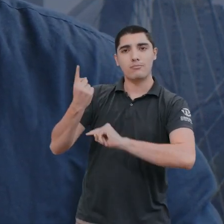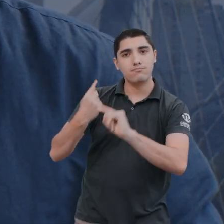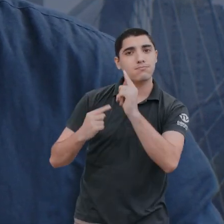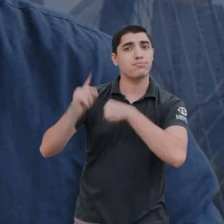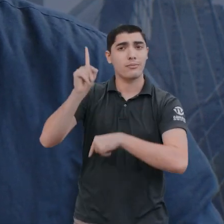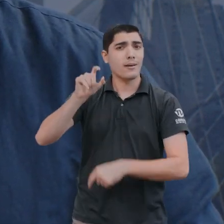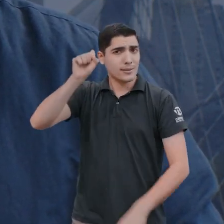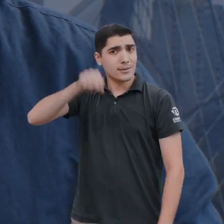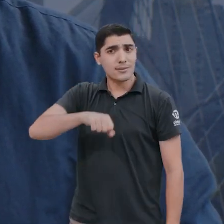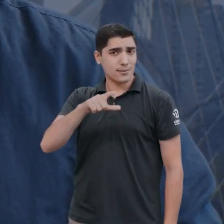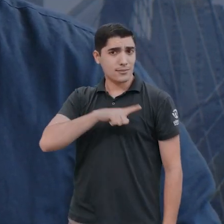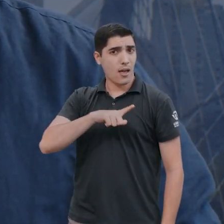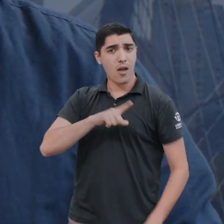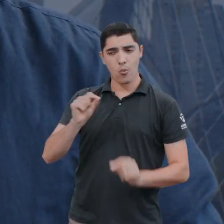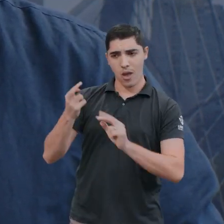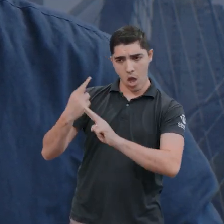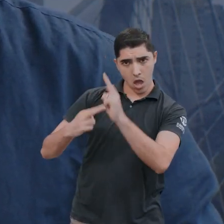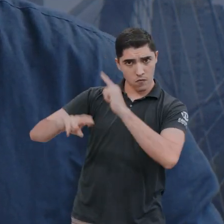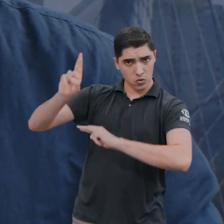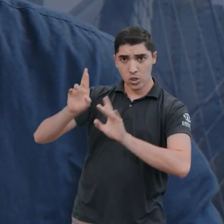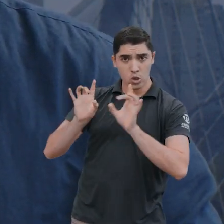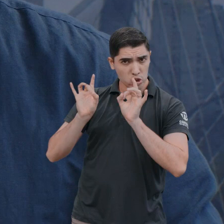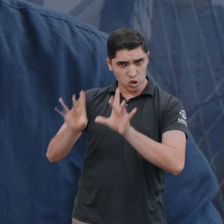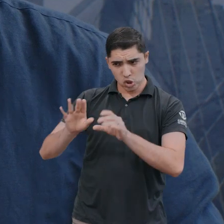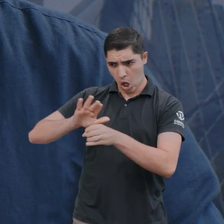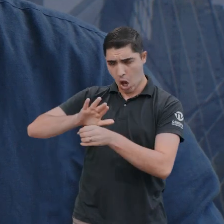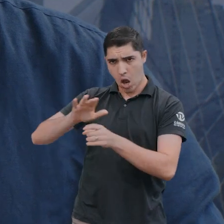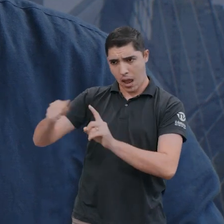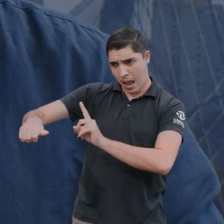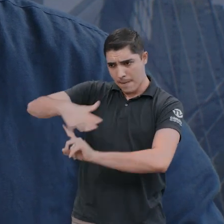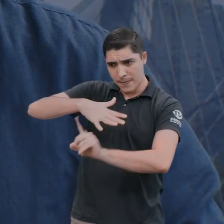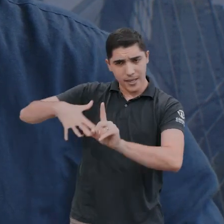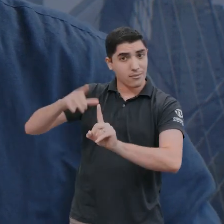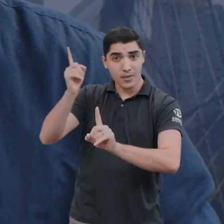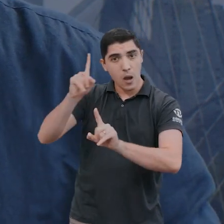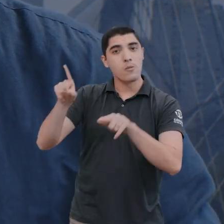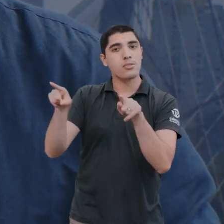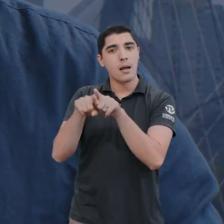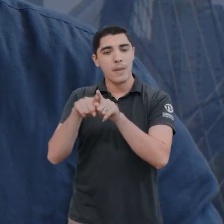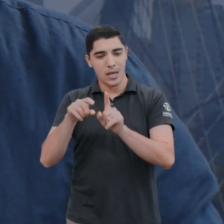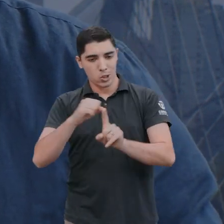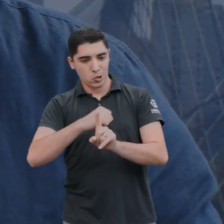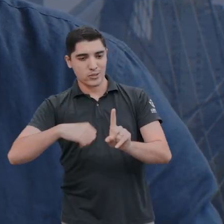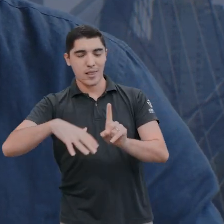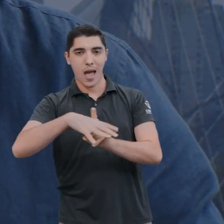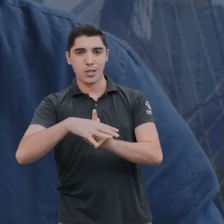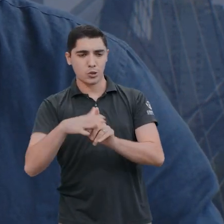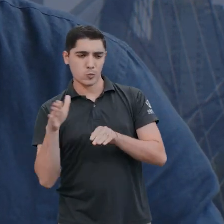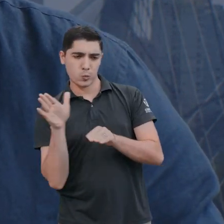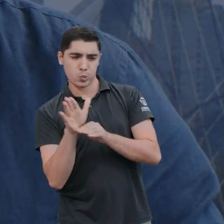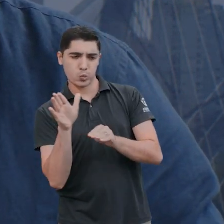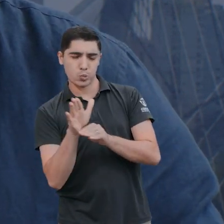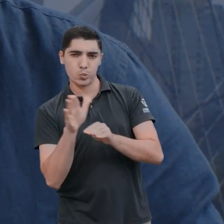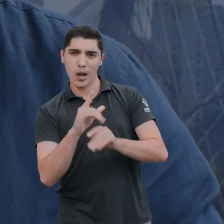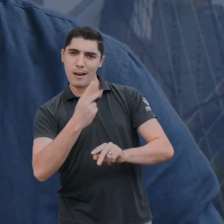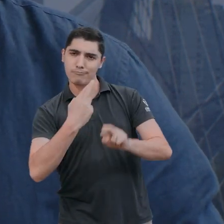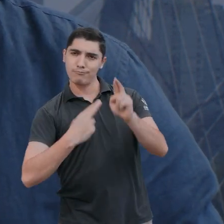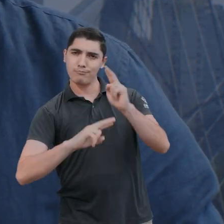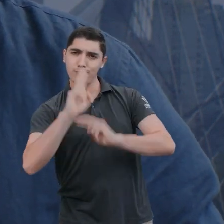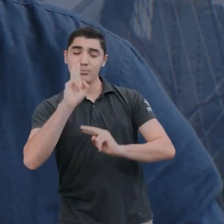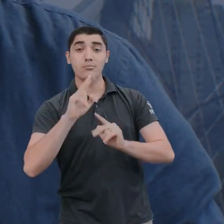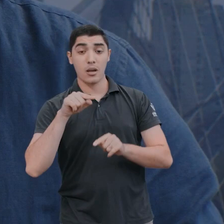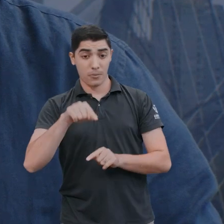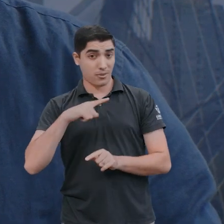né? Então, há uma revolução não apenas ambiental, mas uma revolução social, que é o trabalho com essa população,